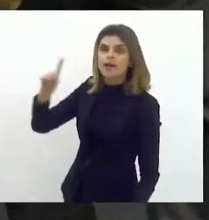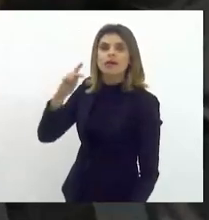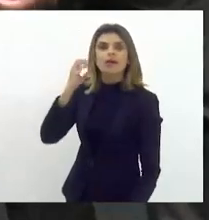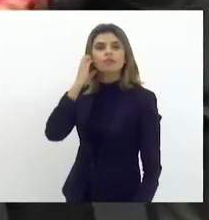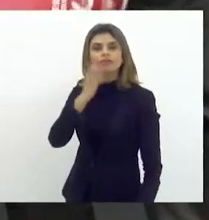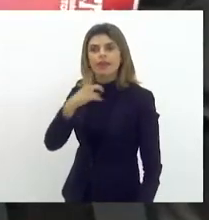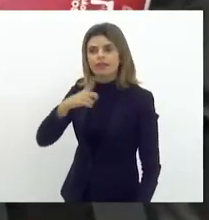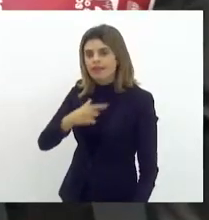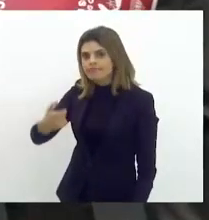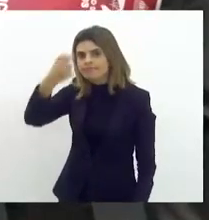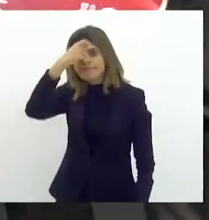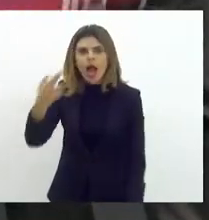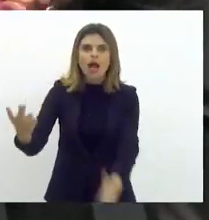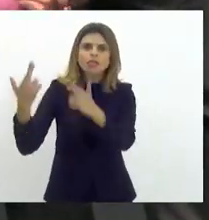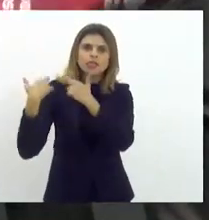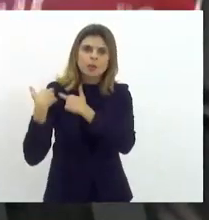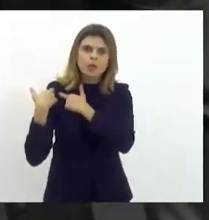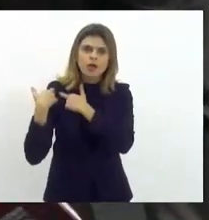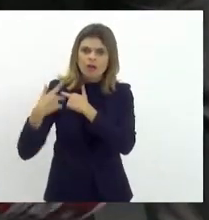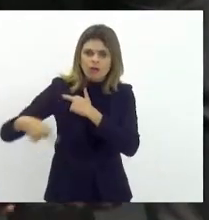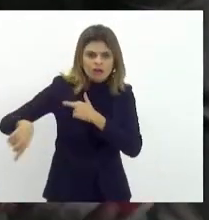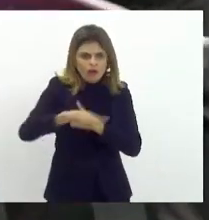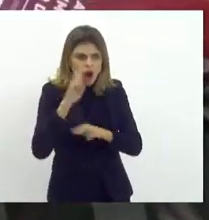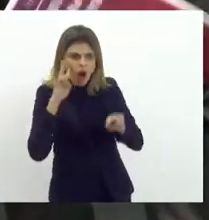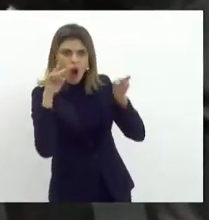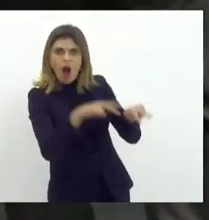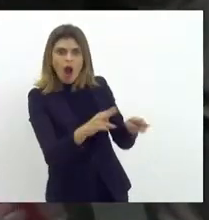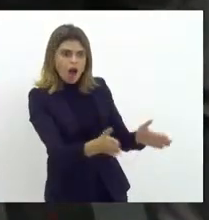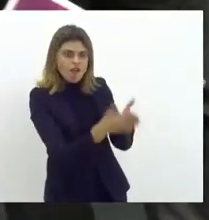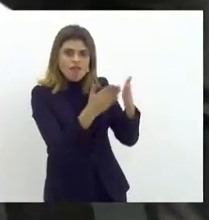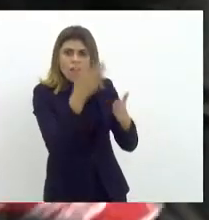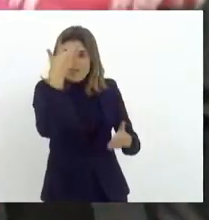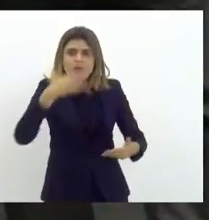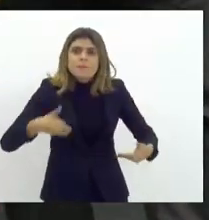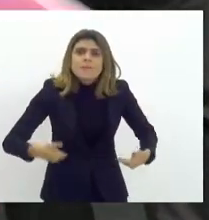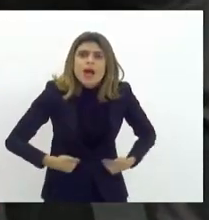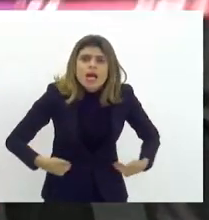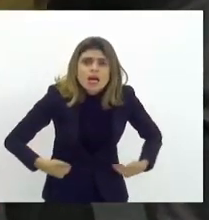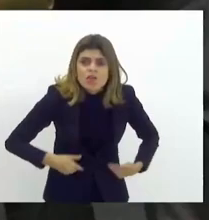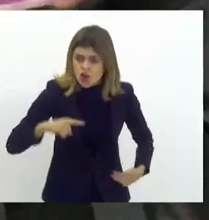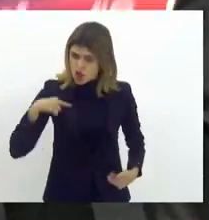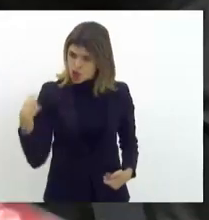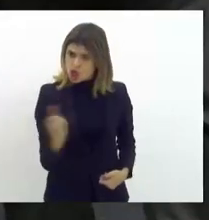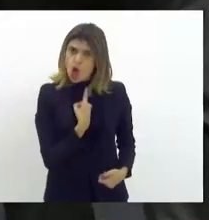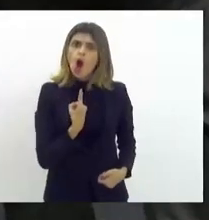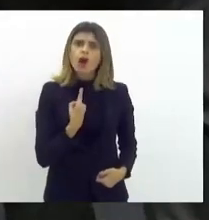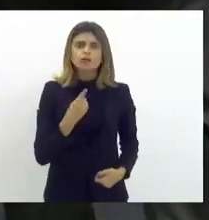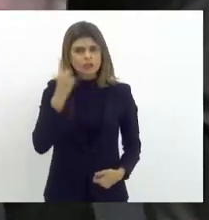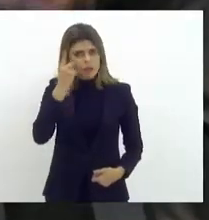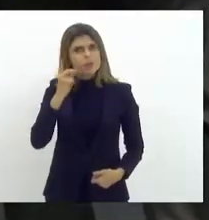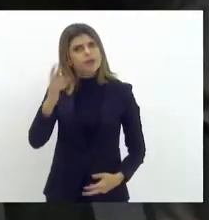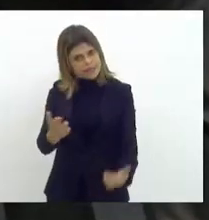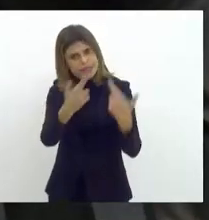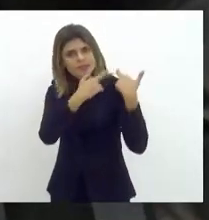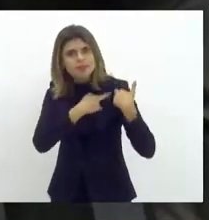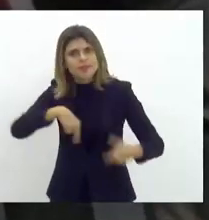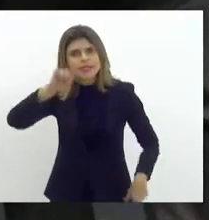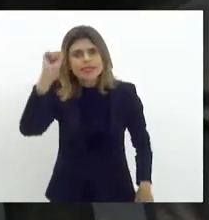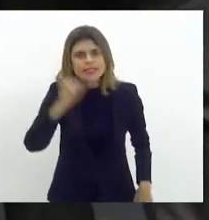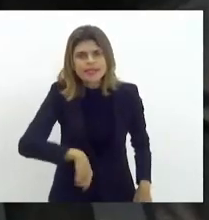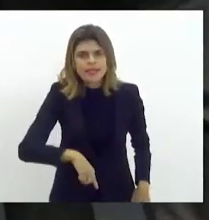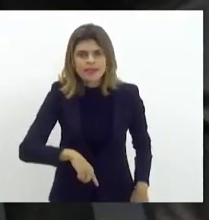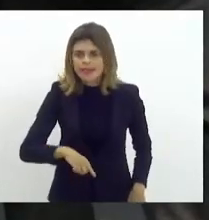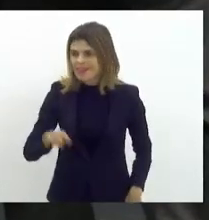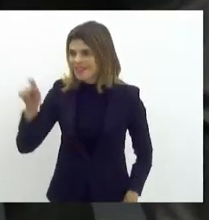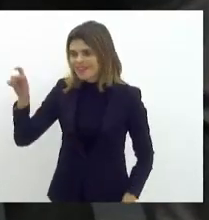ter responsabilidade com o povo mais pobre que passa fome no Rio de Janeiro fomos nós os responsáveis Então se o